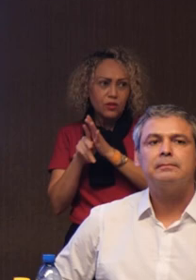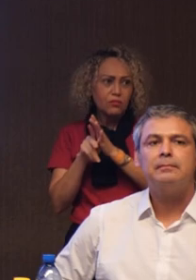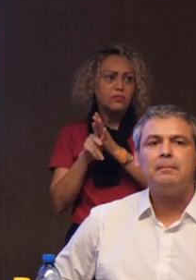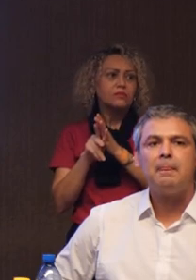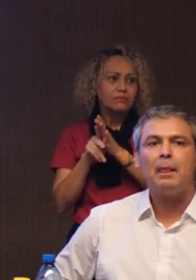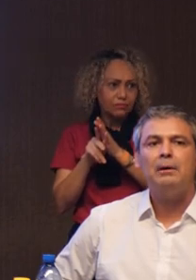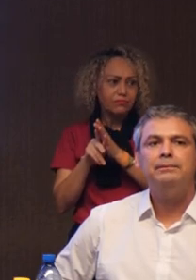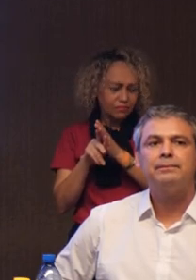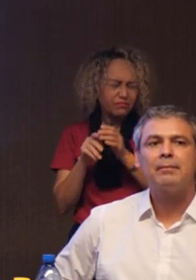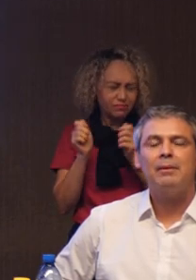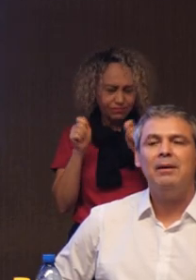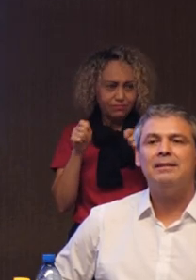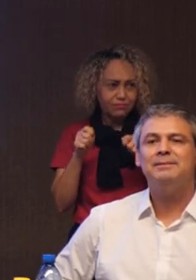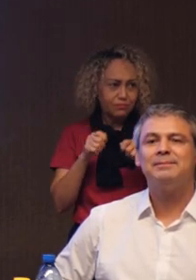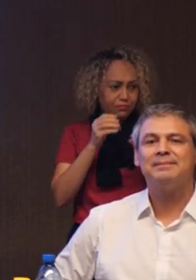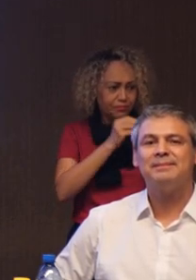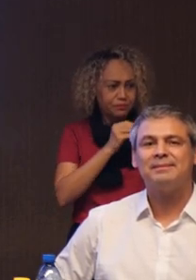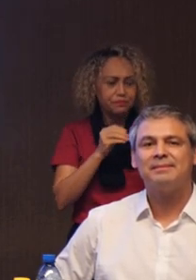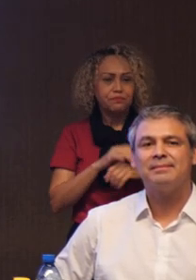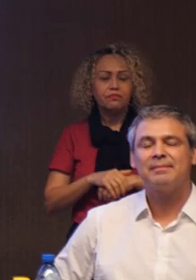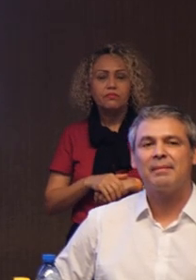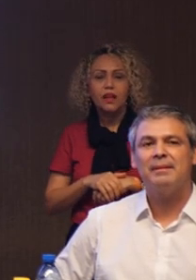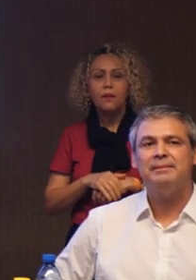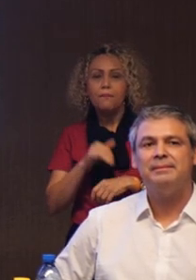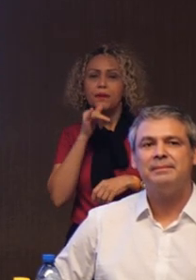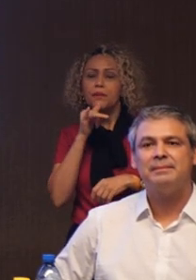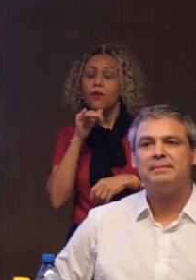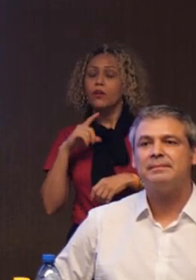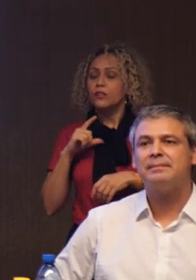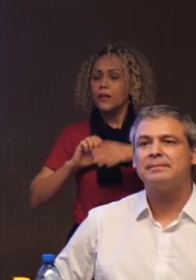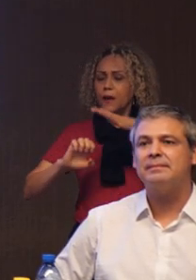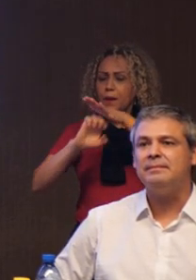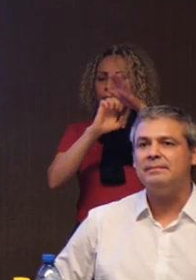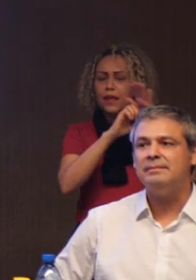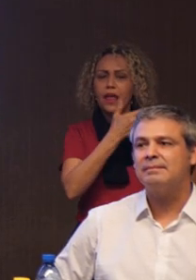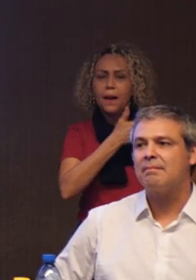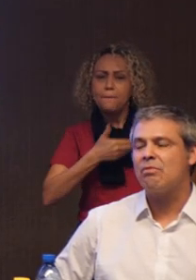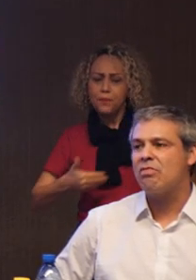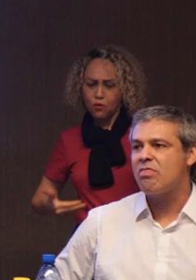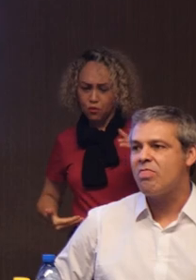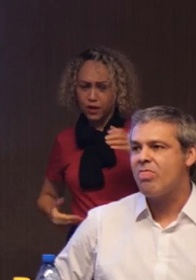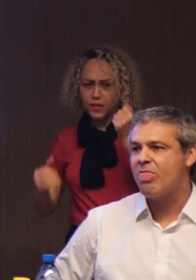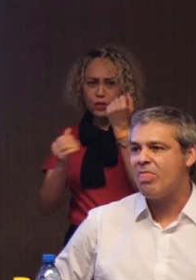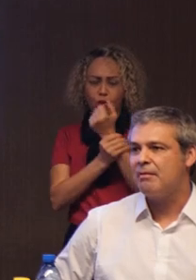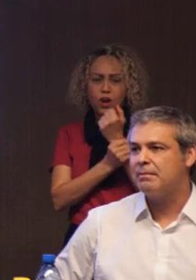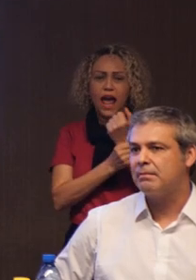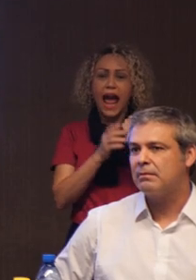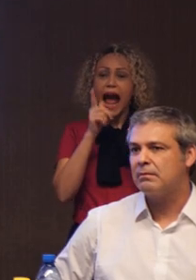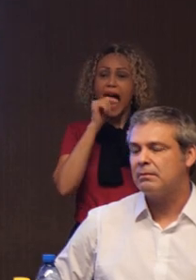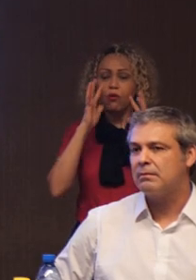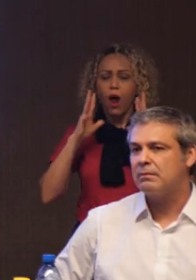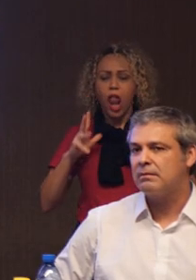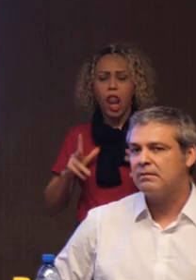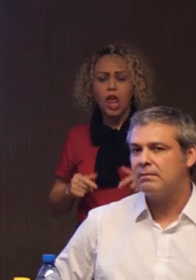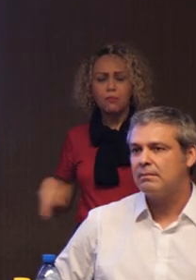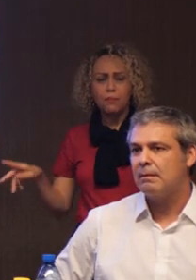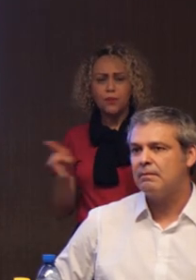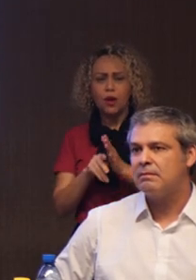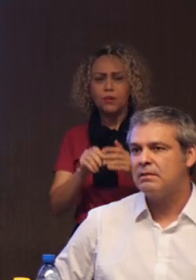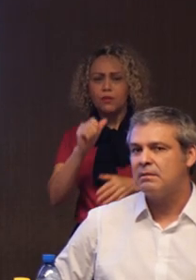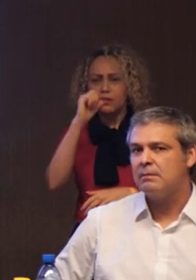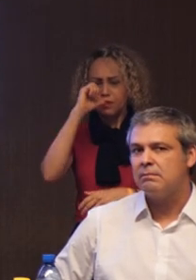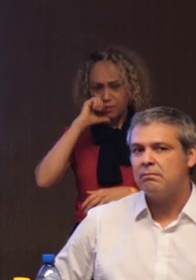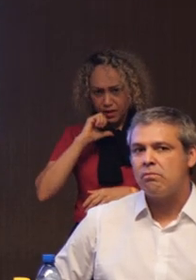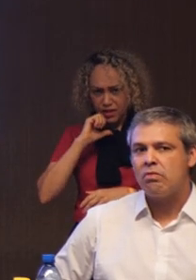mais importantes departamentos públicos e autarquias que asseguram água potável e com quase 100% de